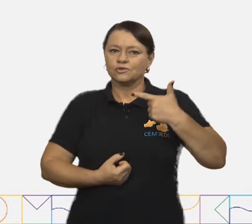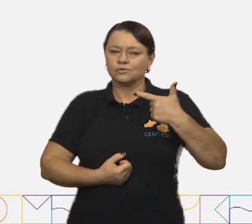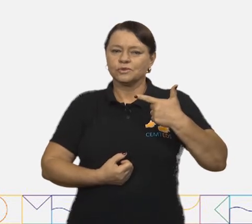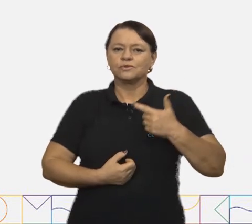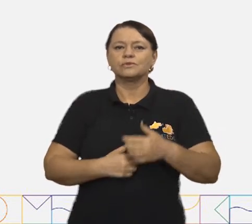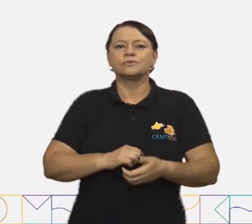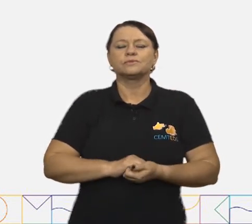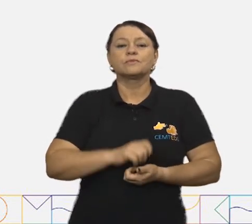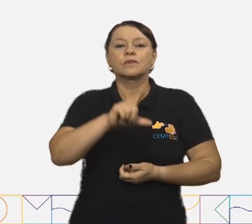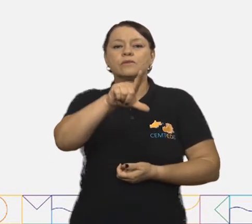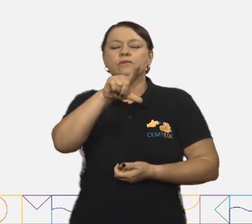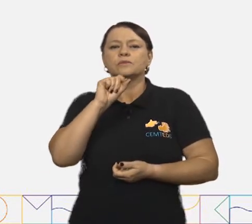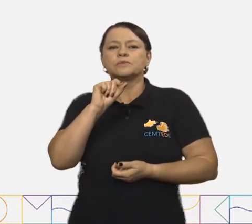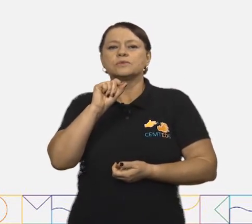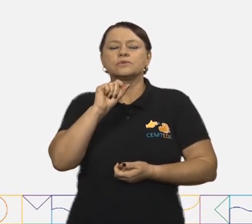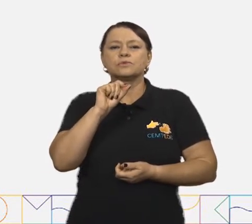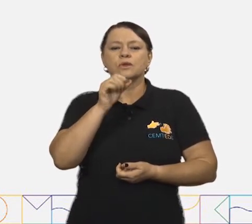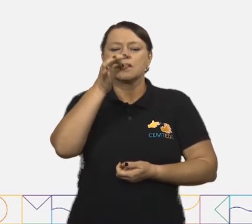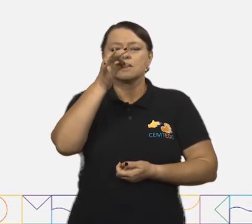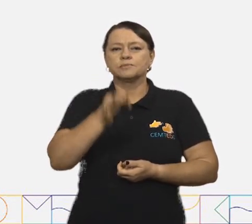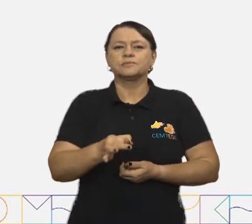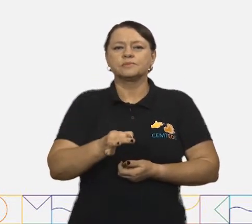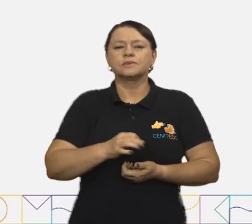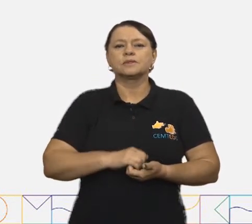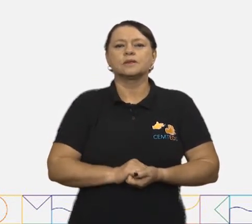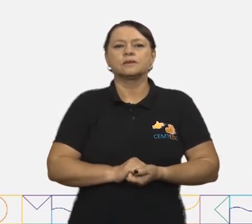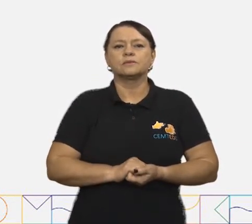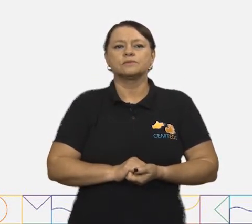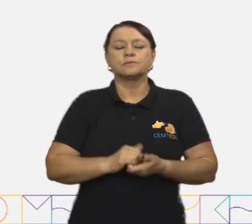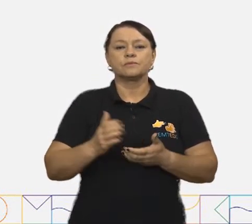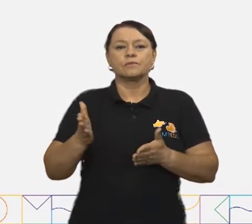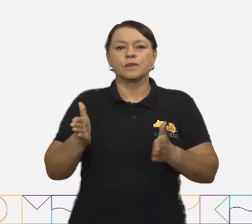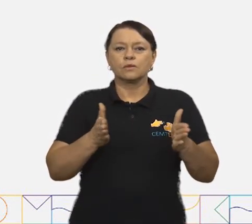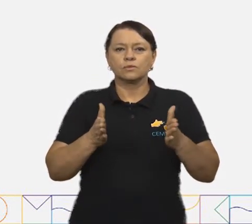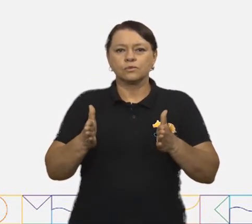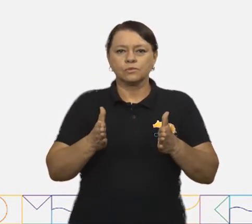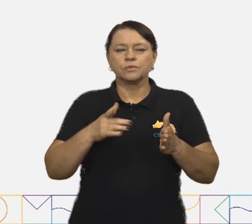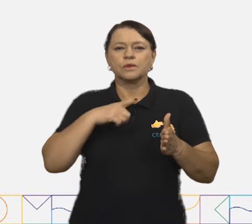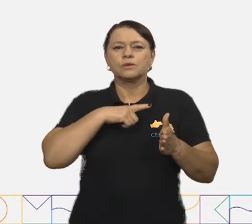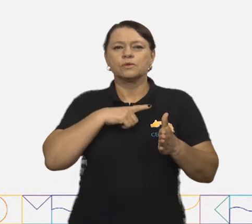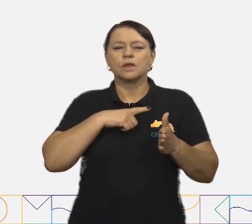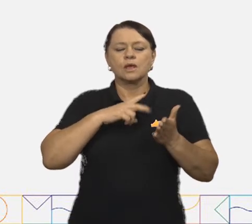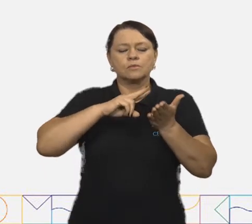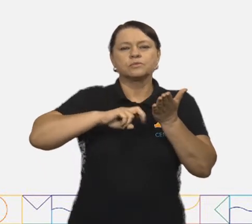Vamos praticar? Chegou a hora da atividade.